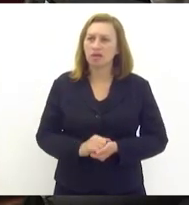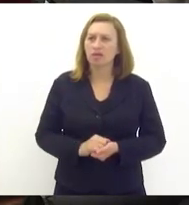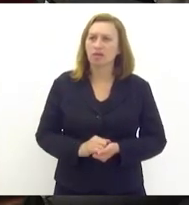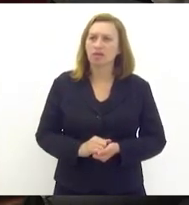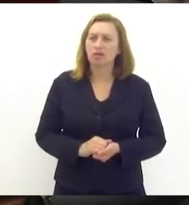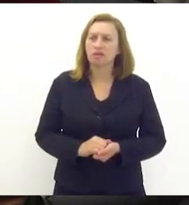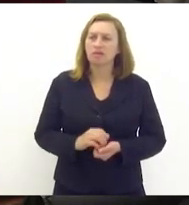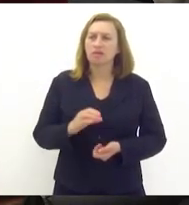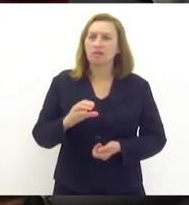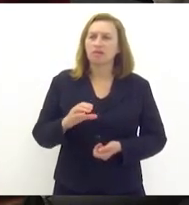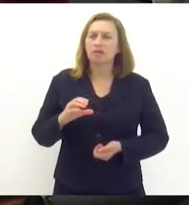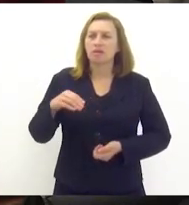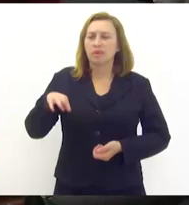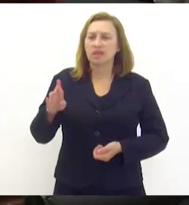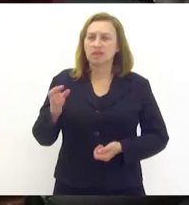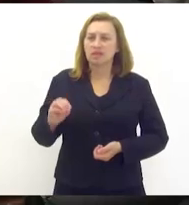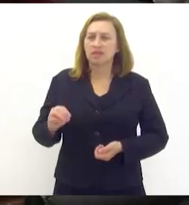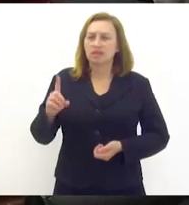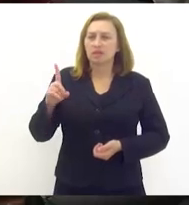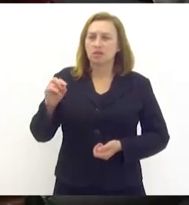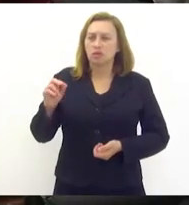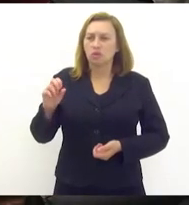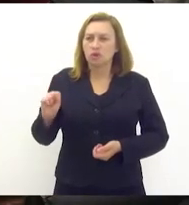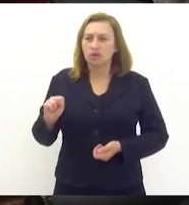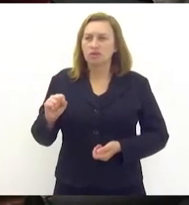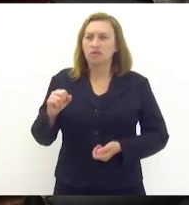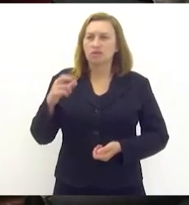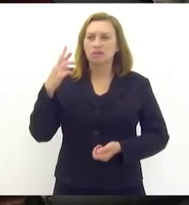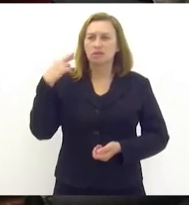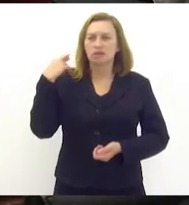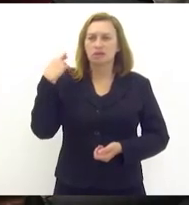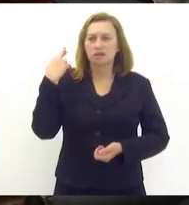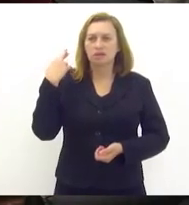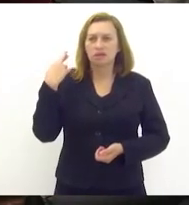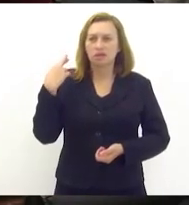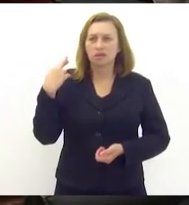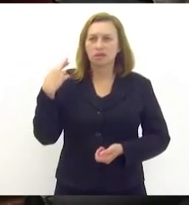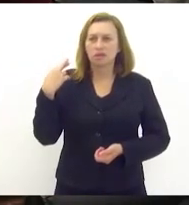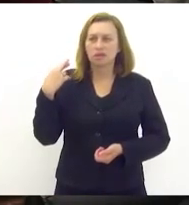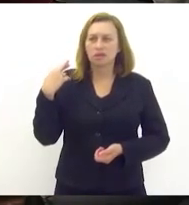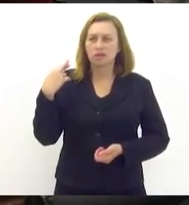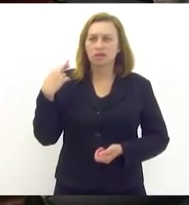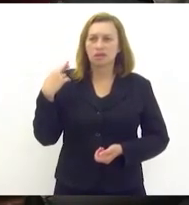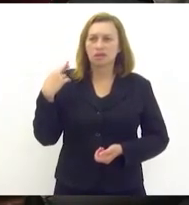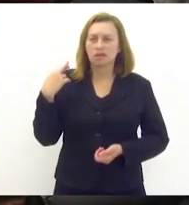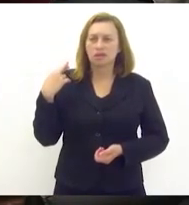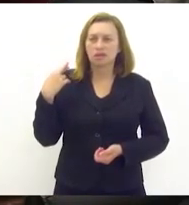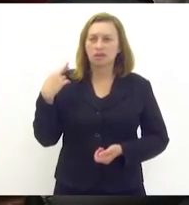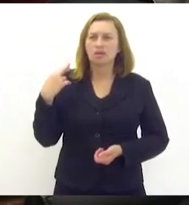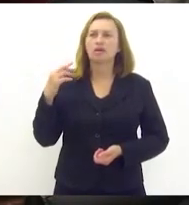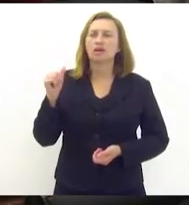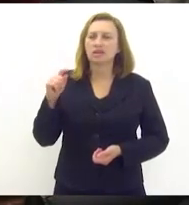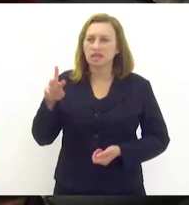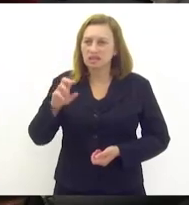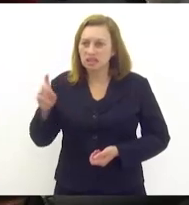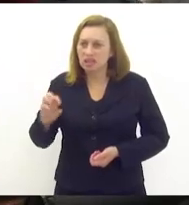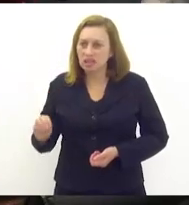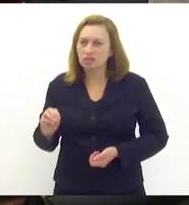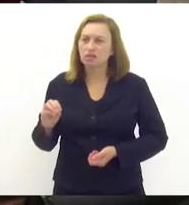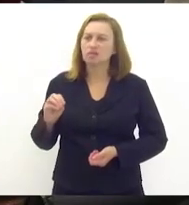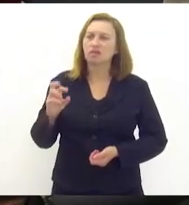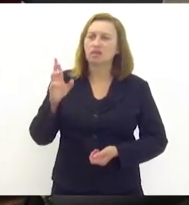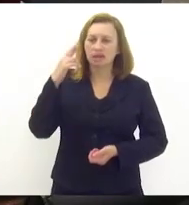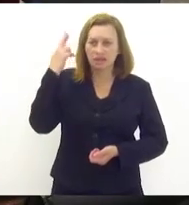cano de Macedo Douglas ruas Renata Miranda André Siciliano Vitinho